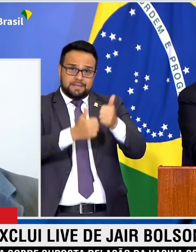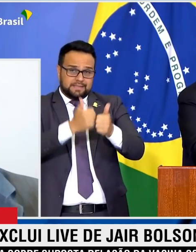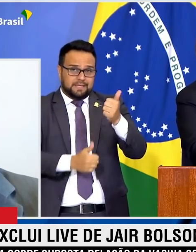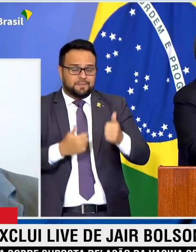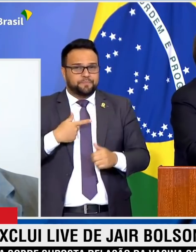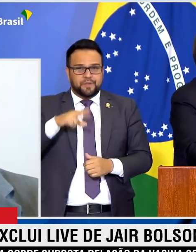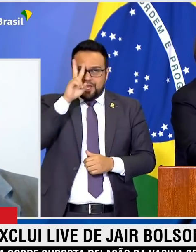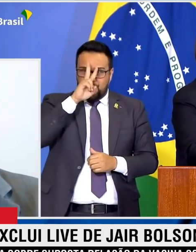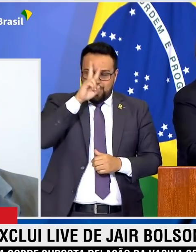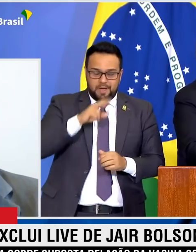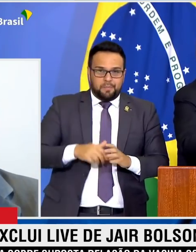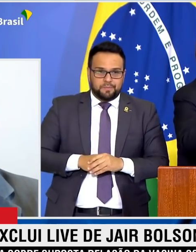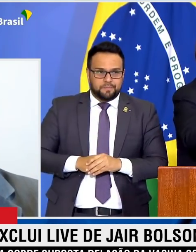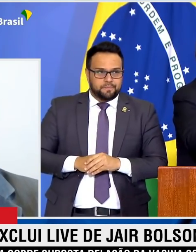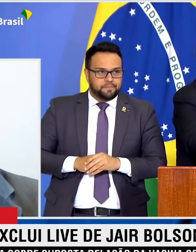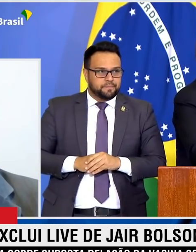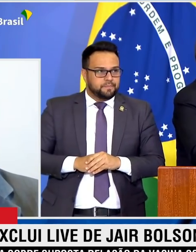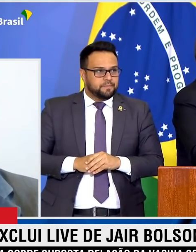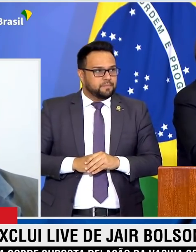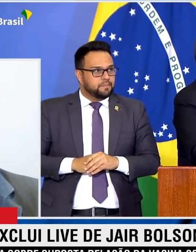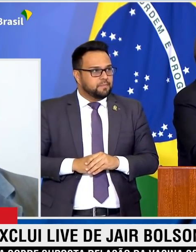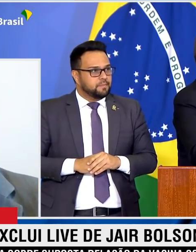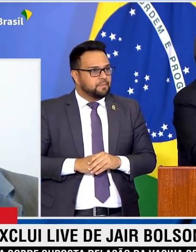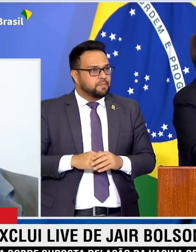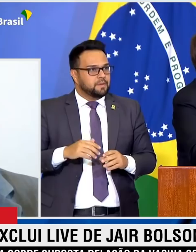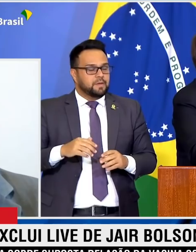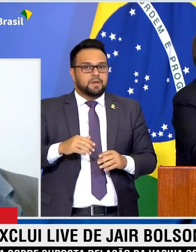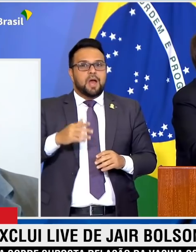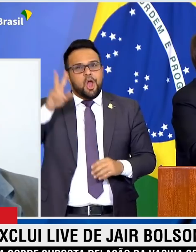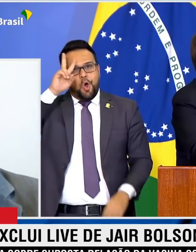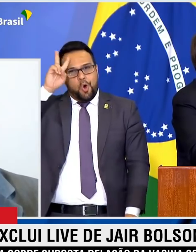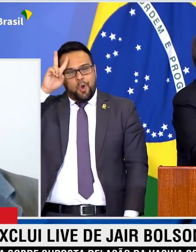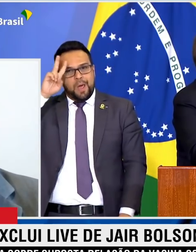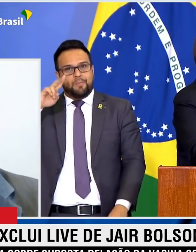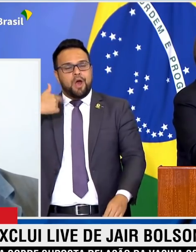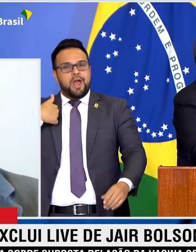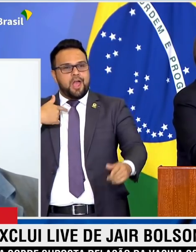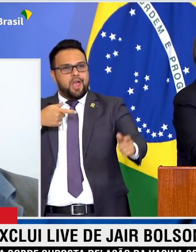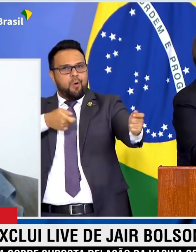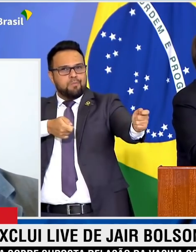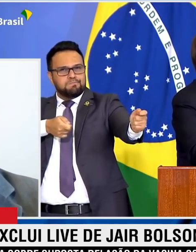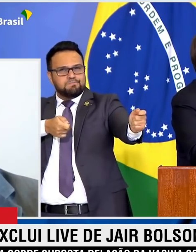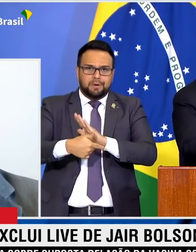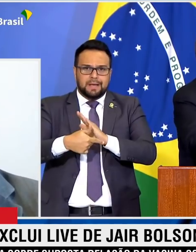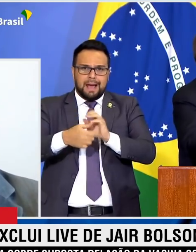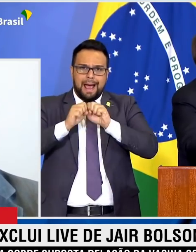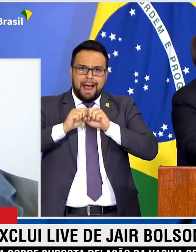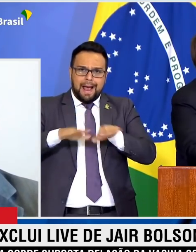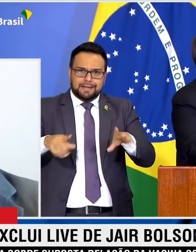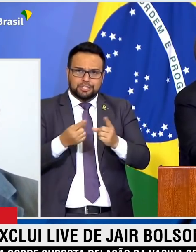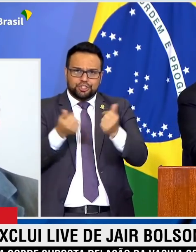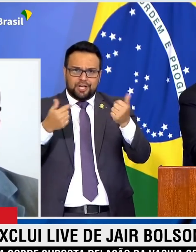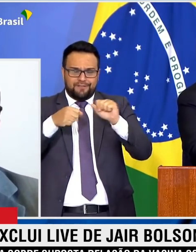presidente aí eu já discordo completamente disso eu acho que o presidente como qualquer pessoa tem direito a falar